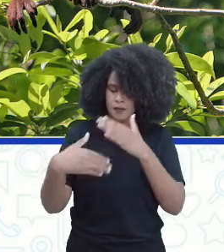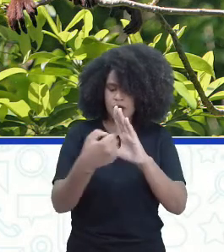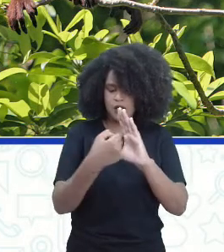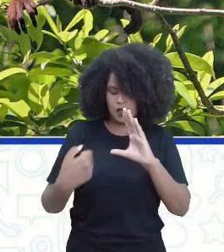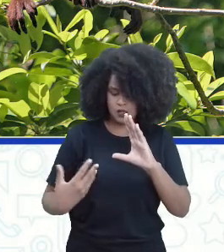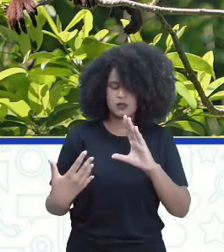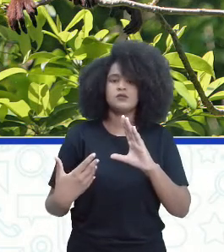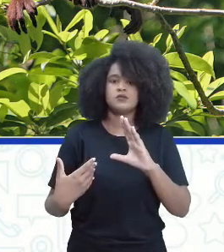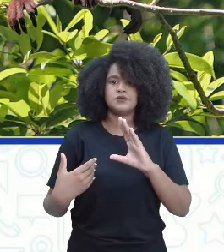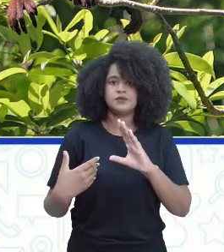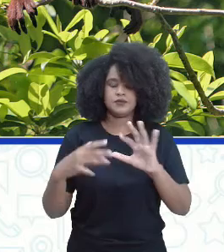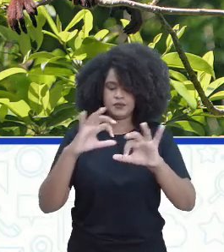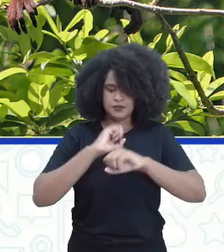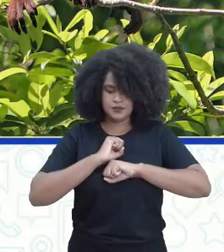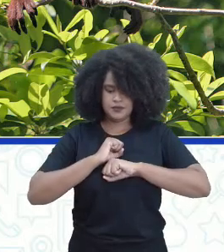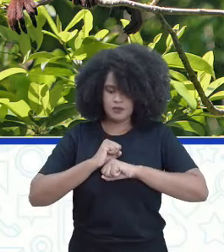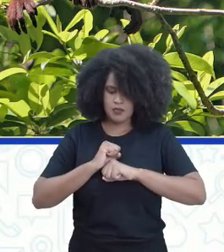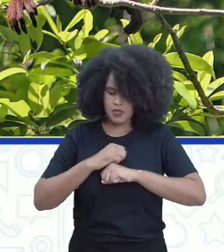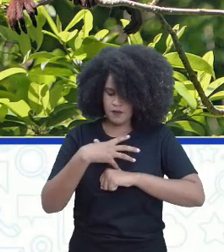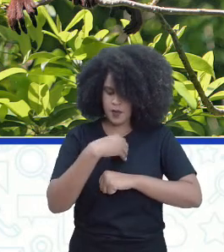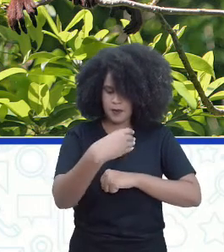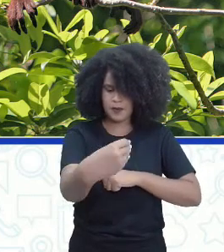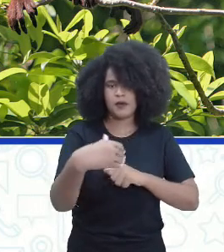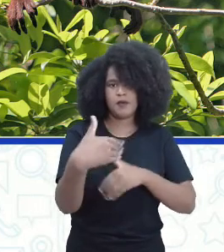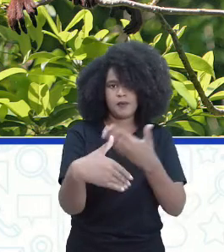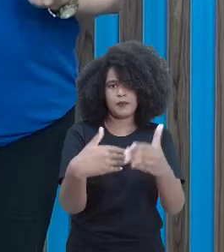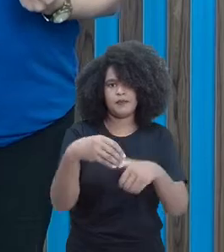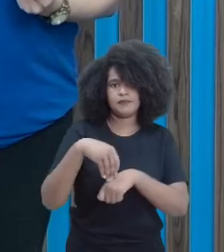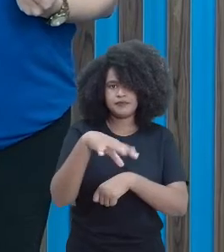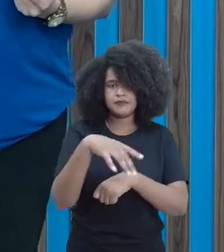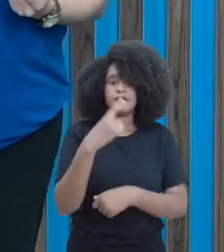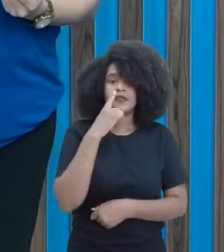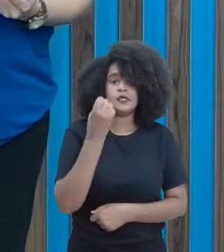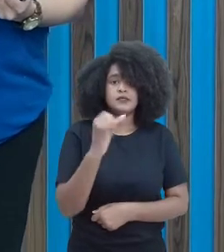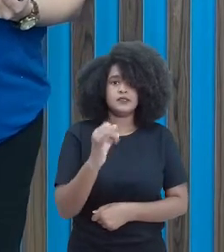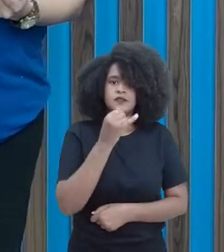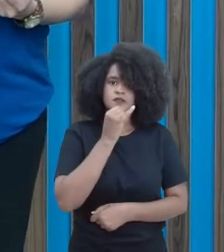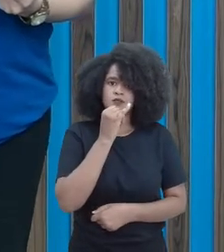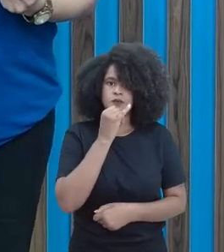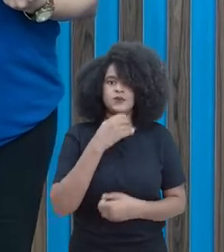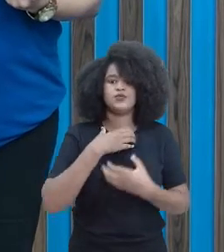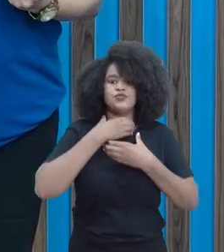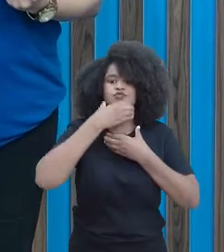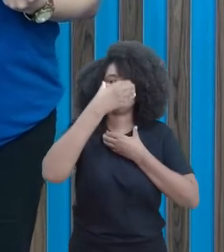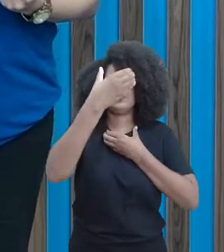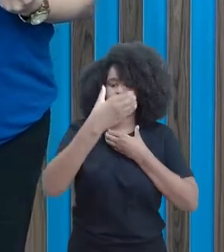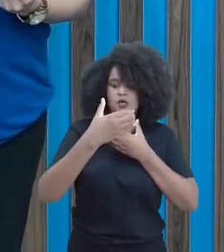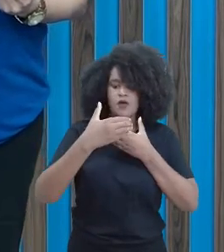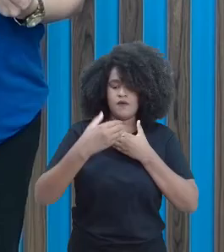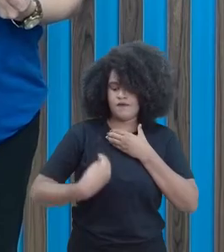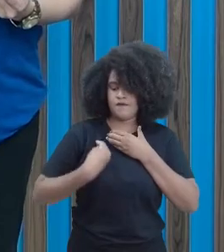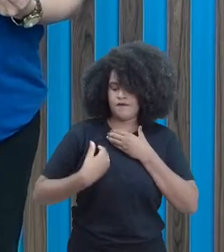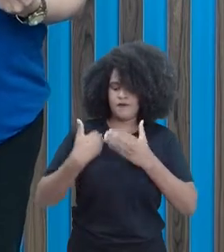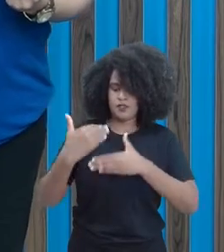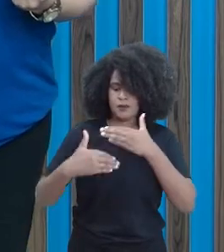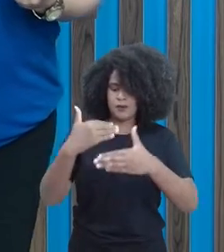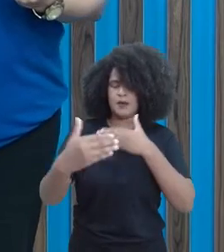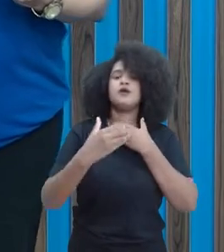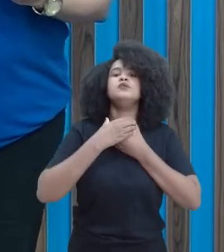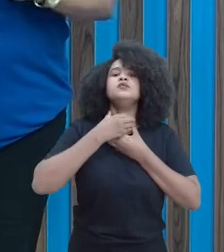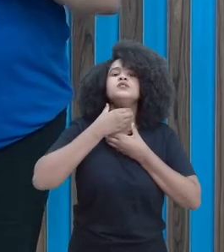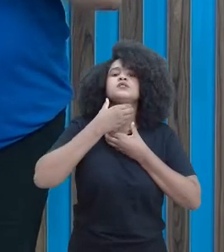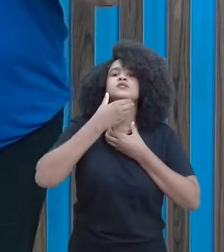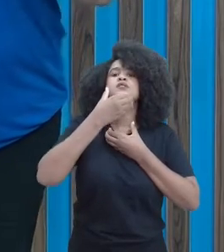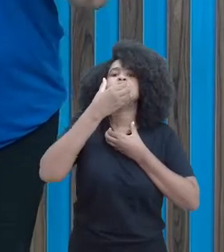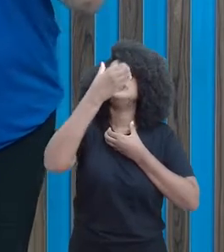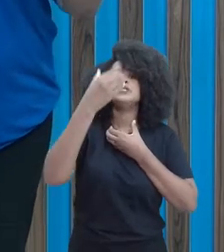caracteres adquiridos. Então, se essa girafa, ela adquiriu esse caráter, né, do pescoço alongado por